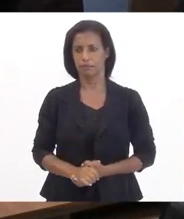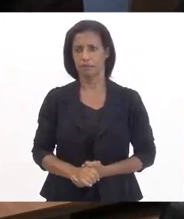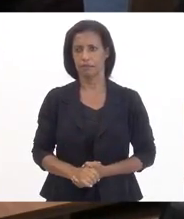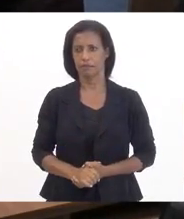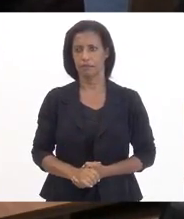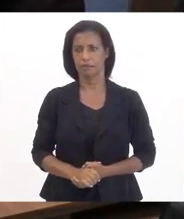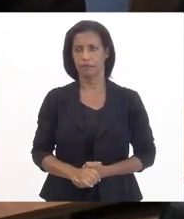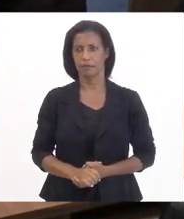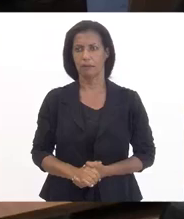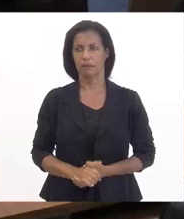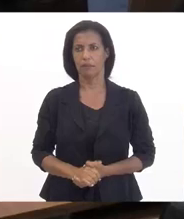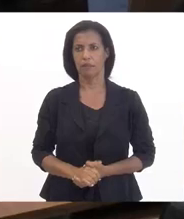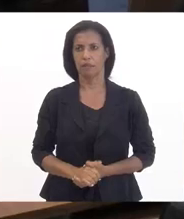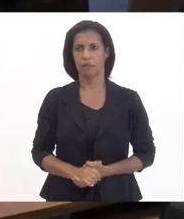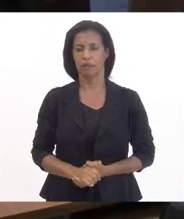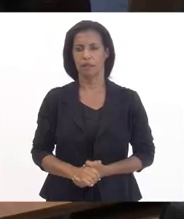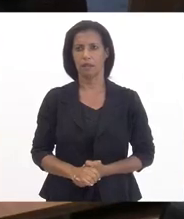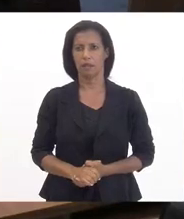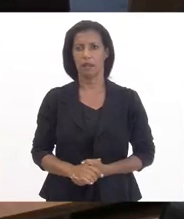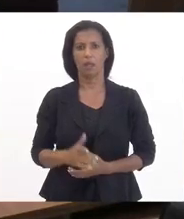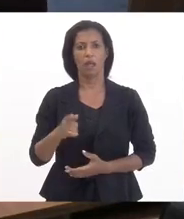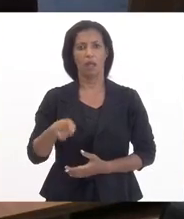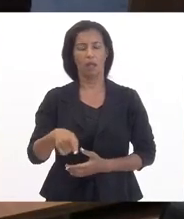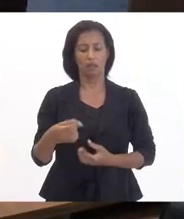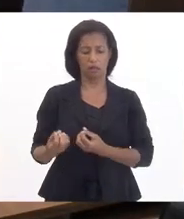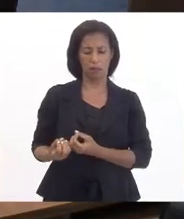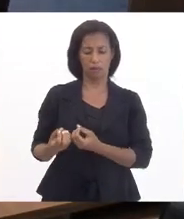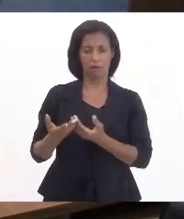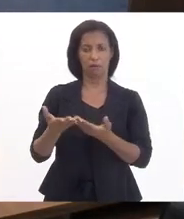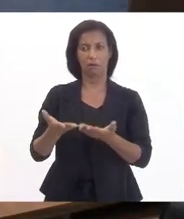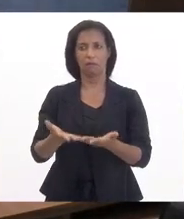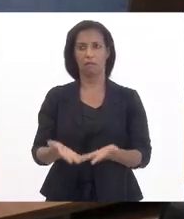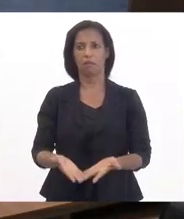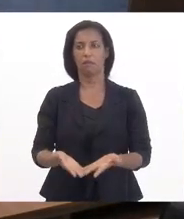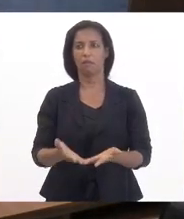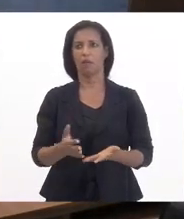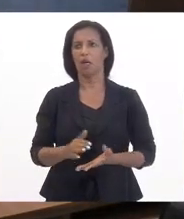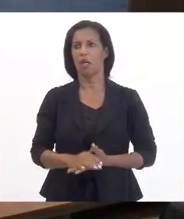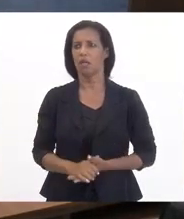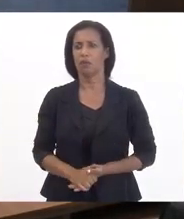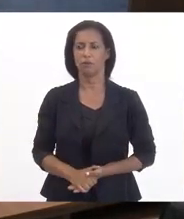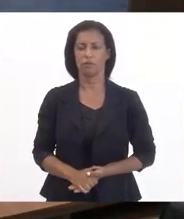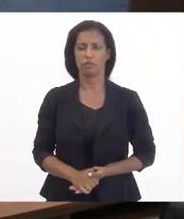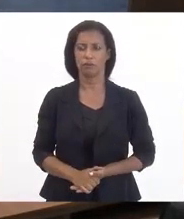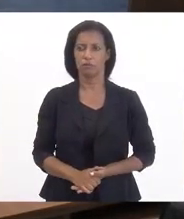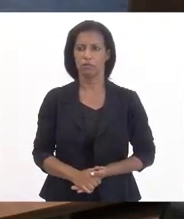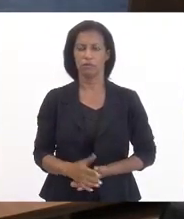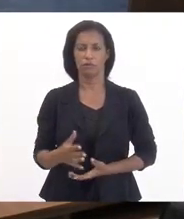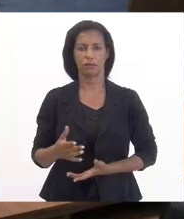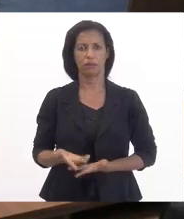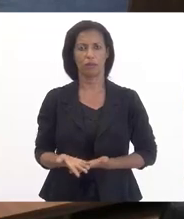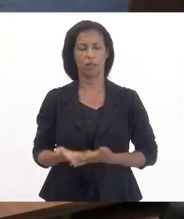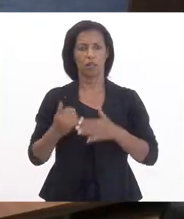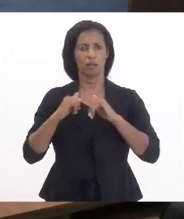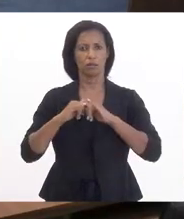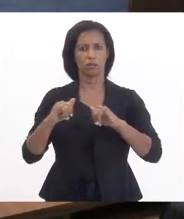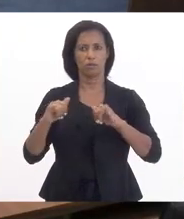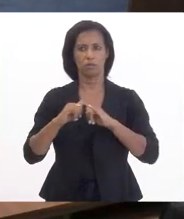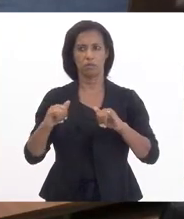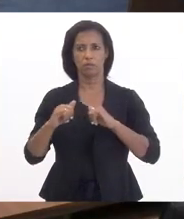Não tem nenhuma cerimônia aqui, é mais a entrega das mensagens.